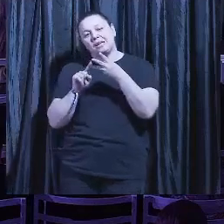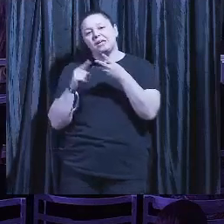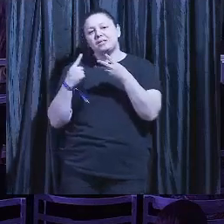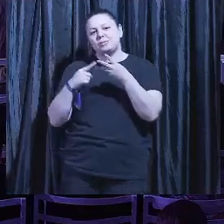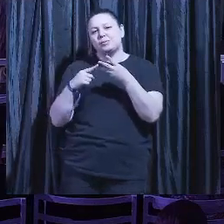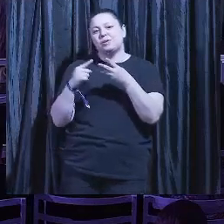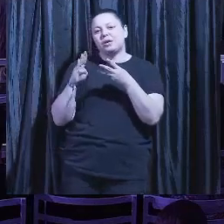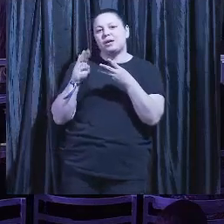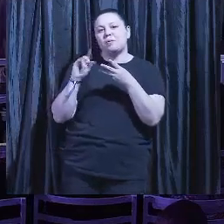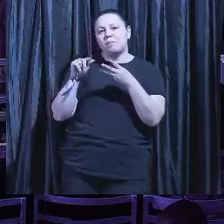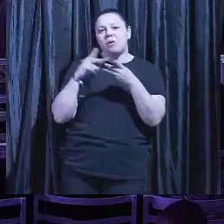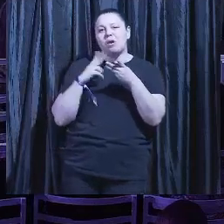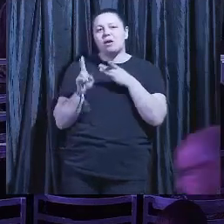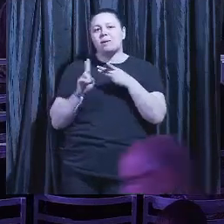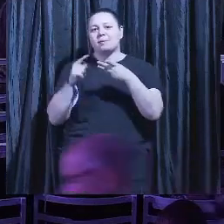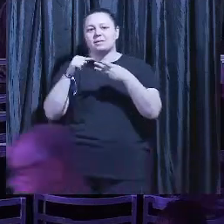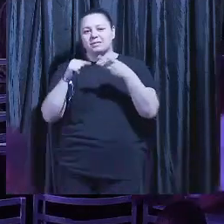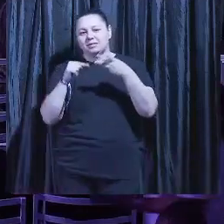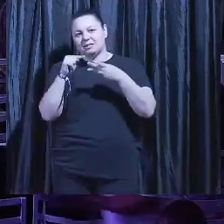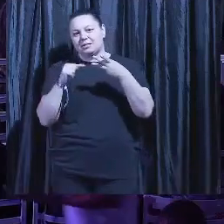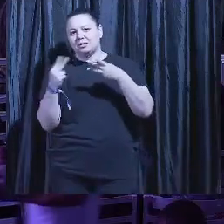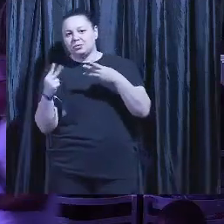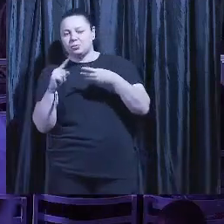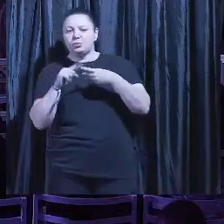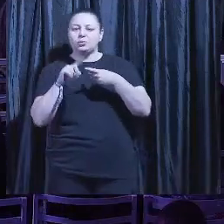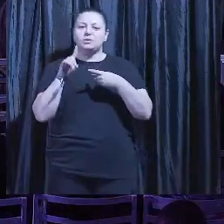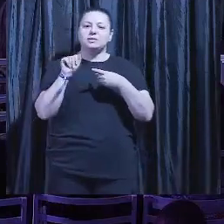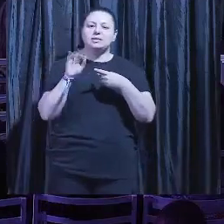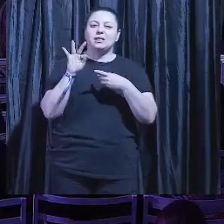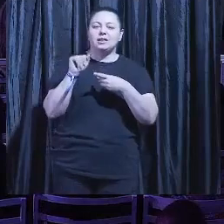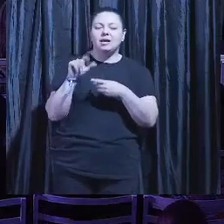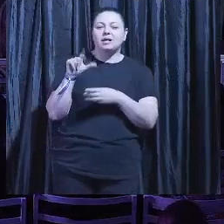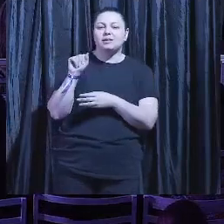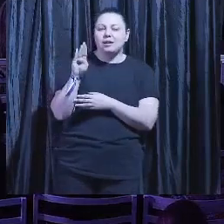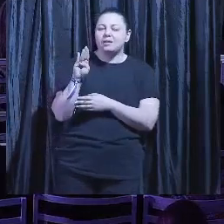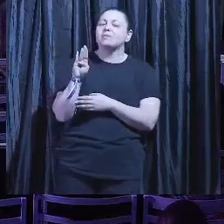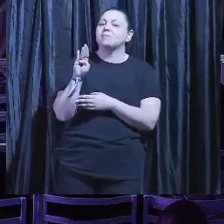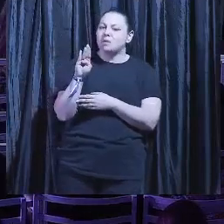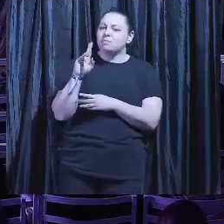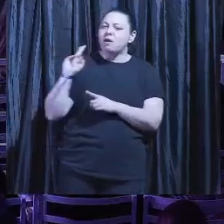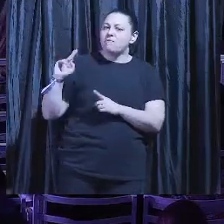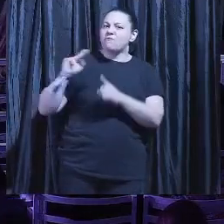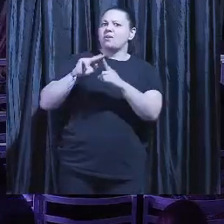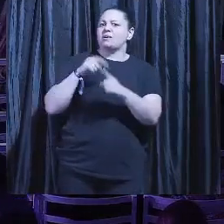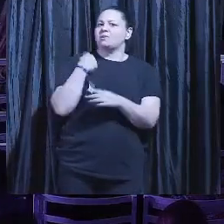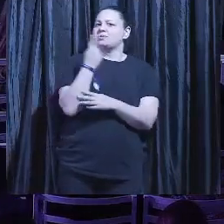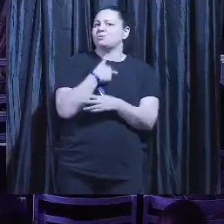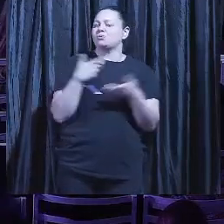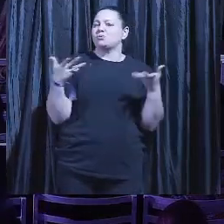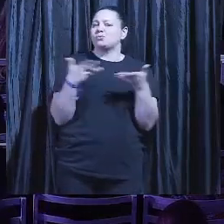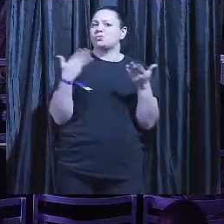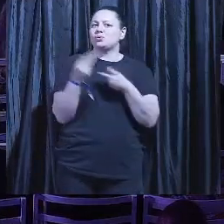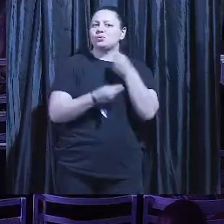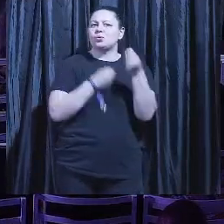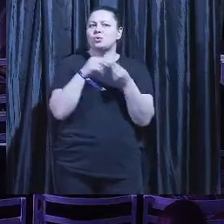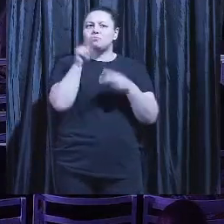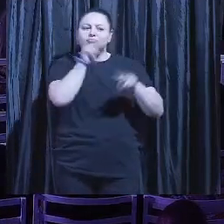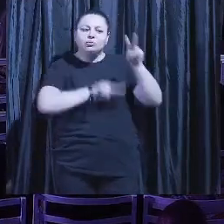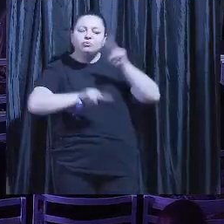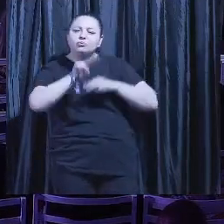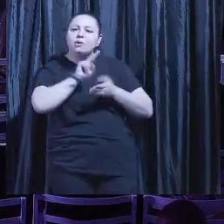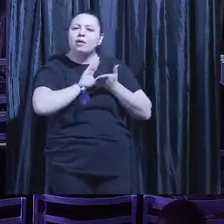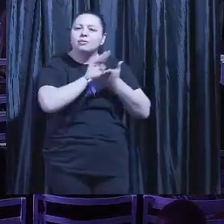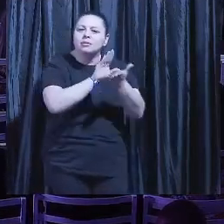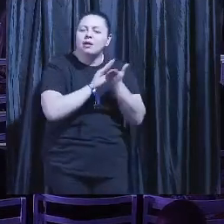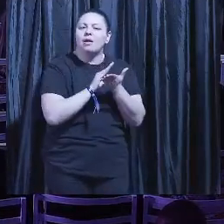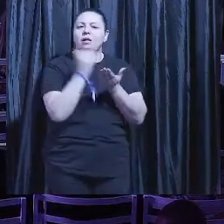NIP. E nesse caso do Datalab, eu acho que sempre foi uma grande referência para a gente, nessa parte de visualização de dados,